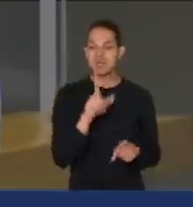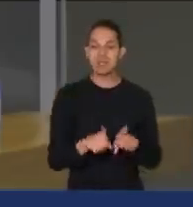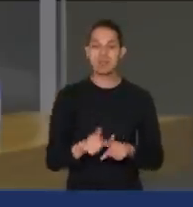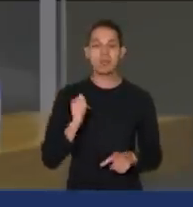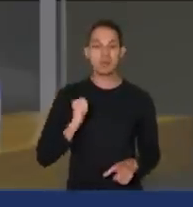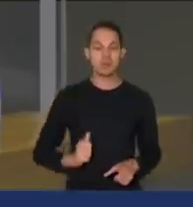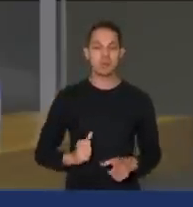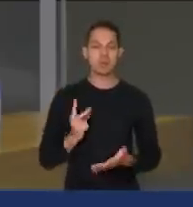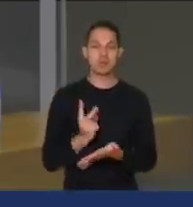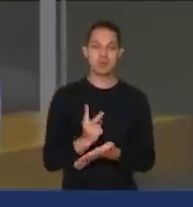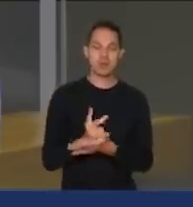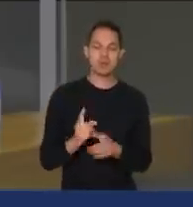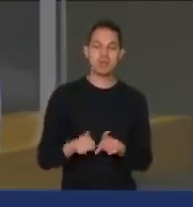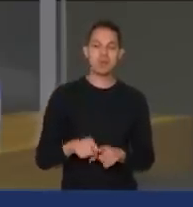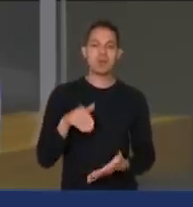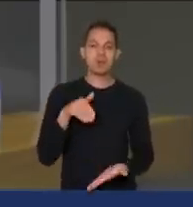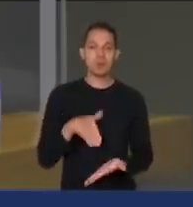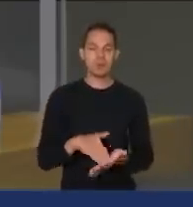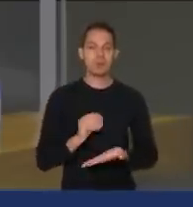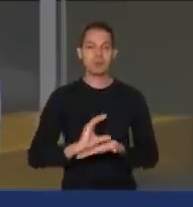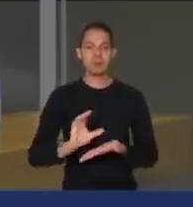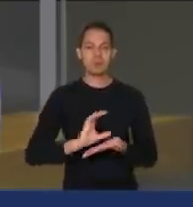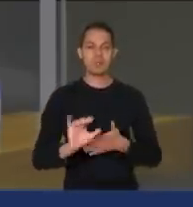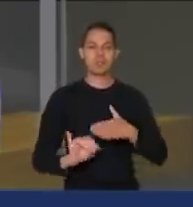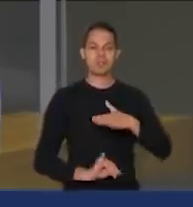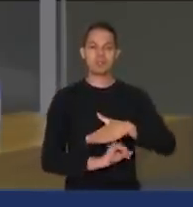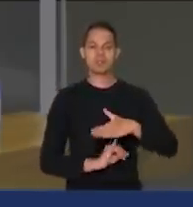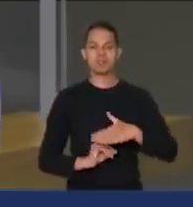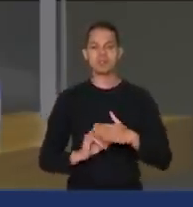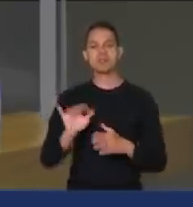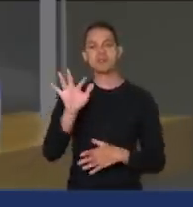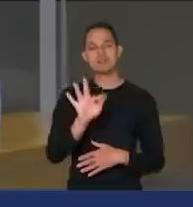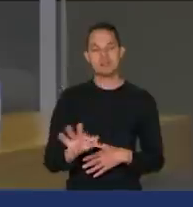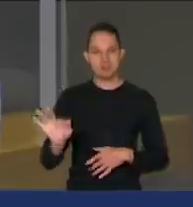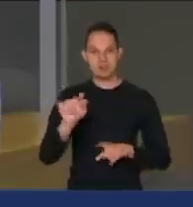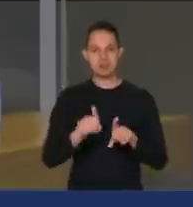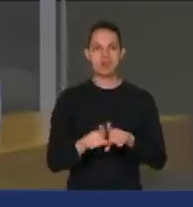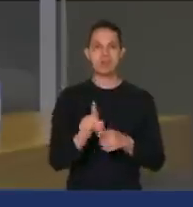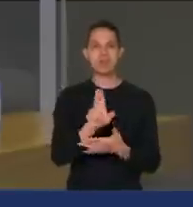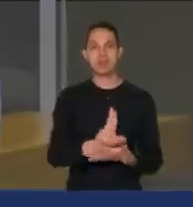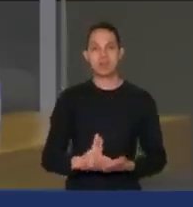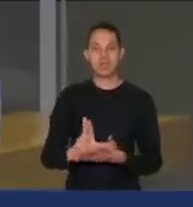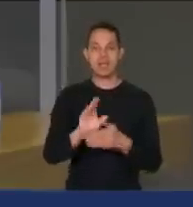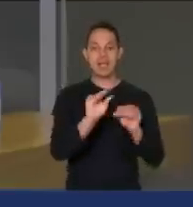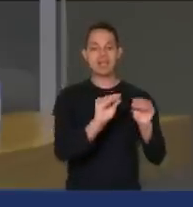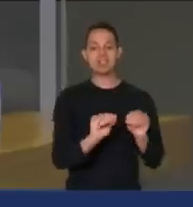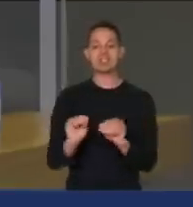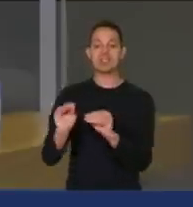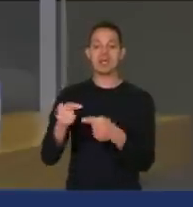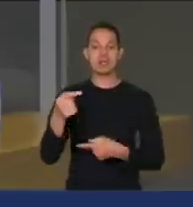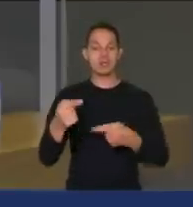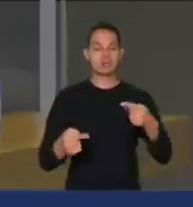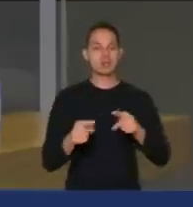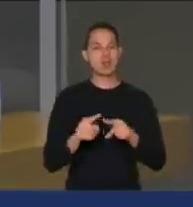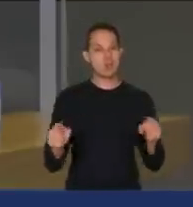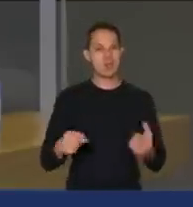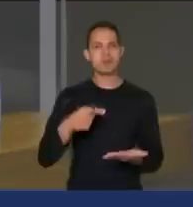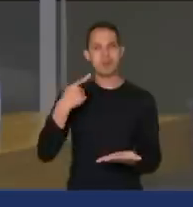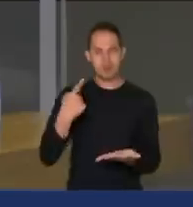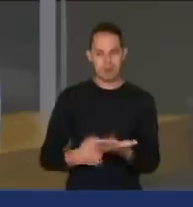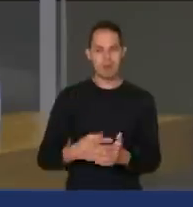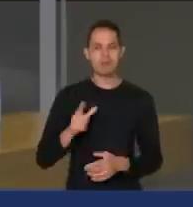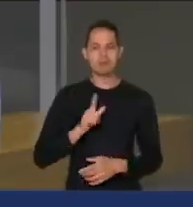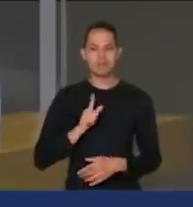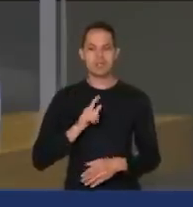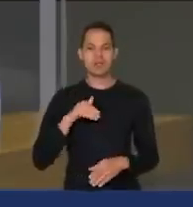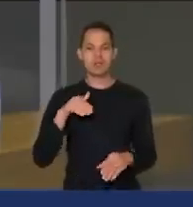Permanência, o piso de investimentos para os institutos federais, para as universidades federais. Foi adiada essa discussão, mas há um compromisso de que seja